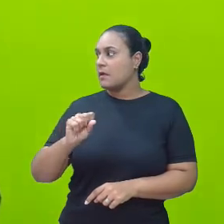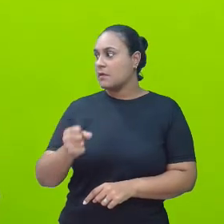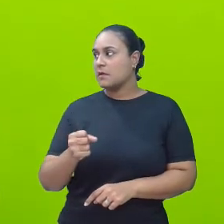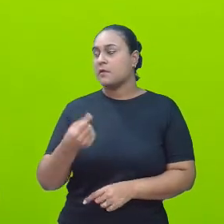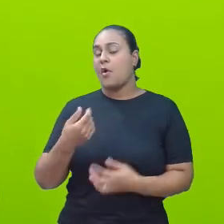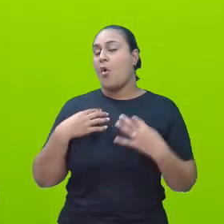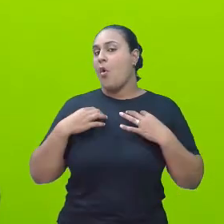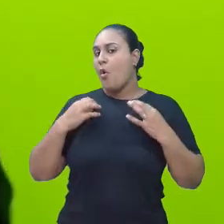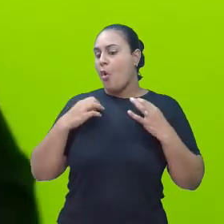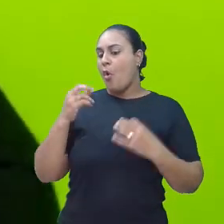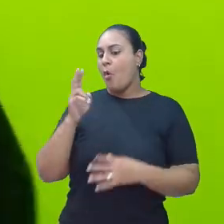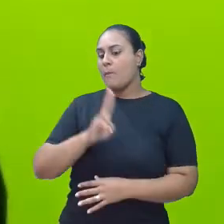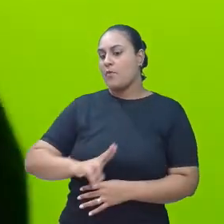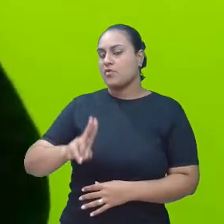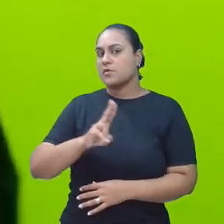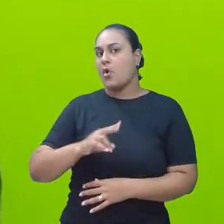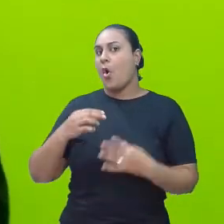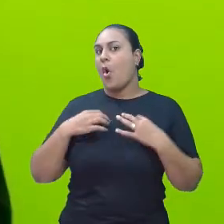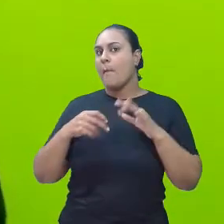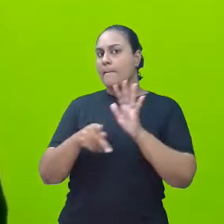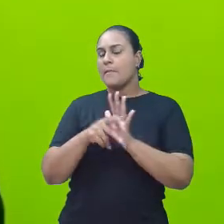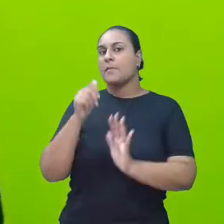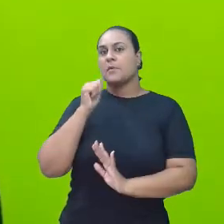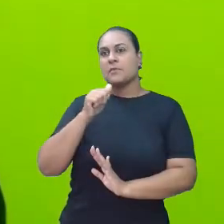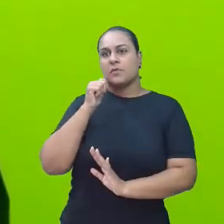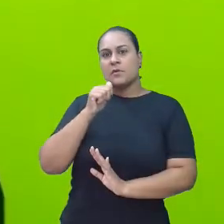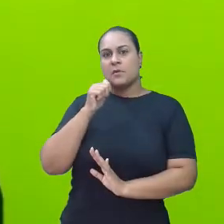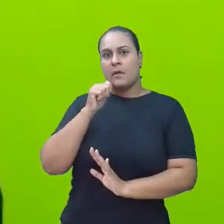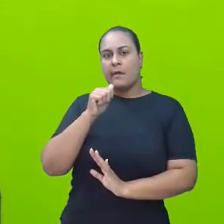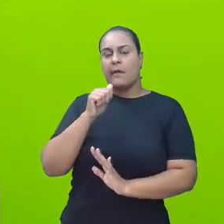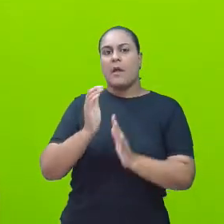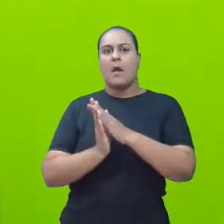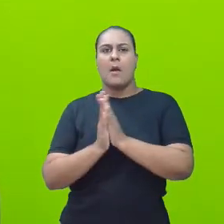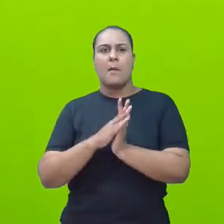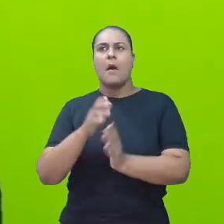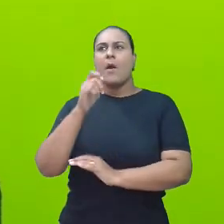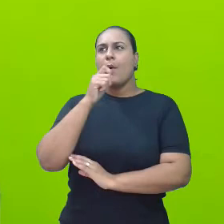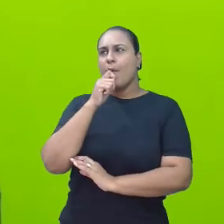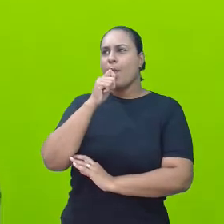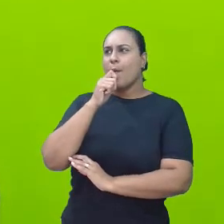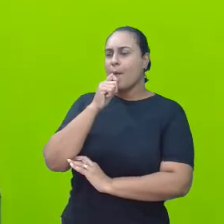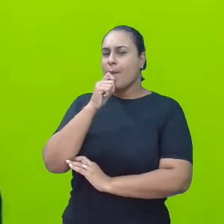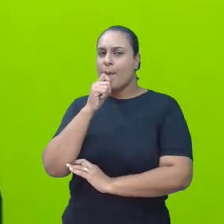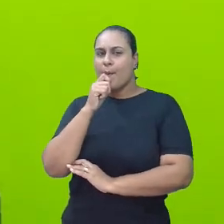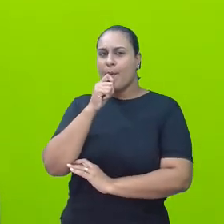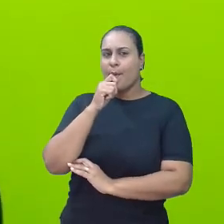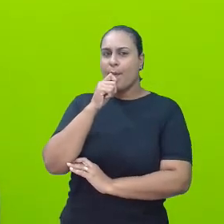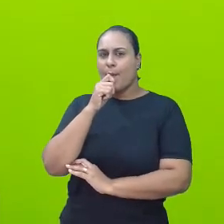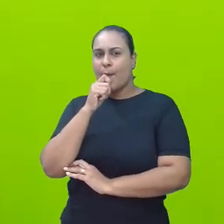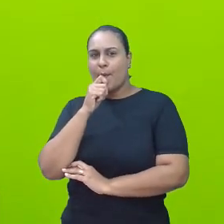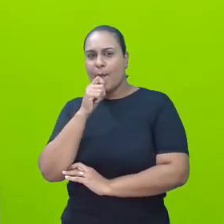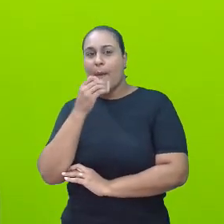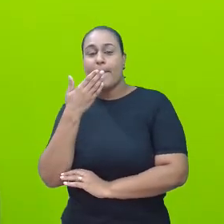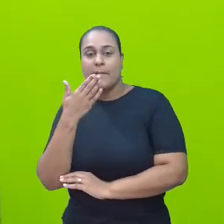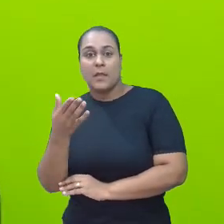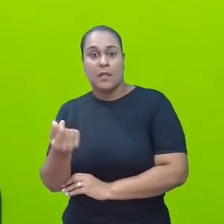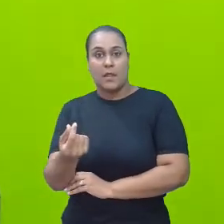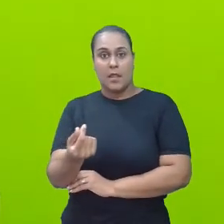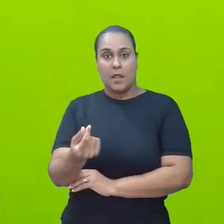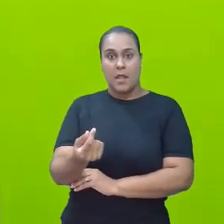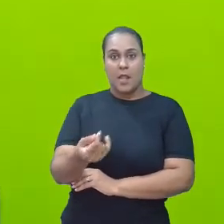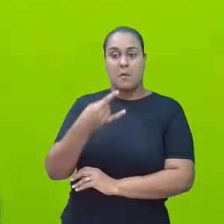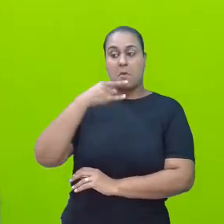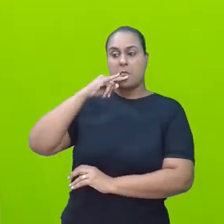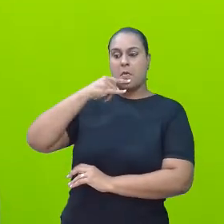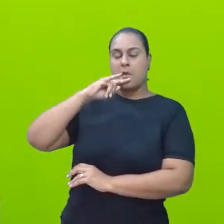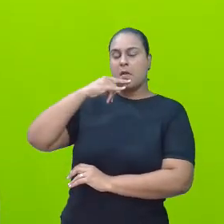com uma sombrinha quebrada, uma boneca na mão, um apito na boca, e eles pediam dinheiro para uma cachaça, né? O